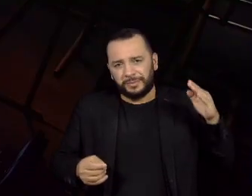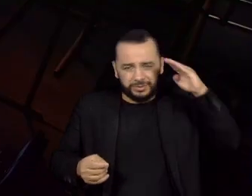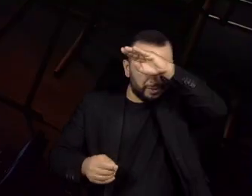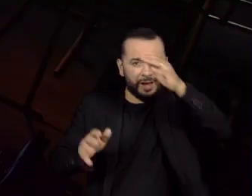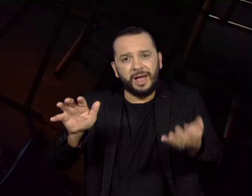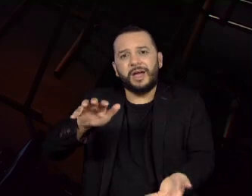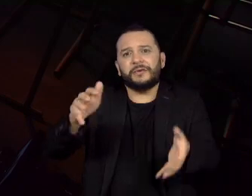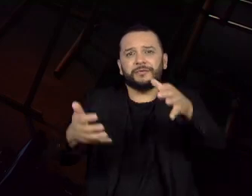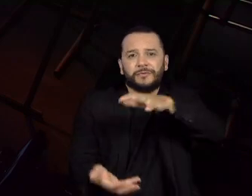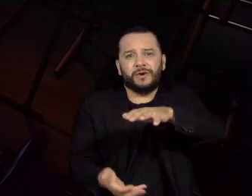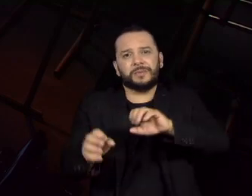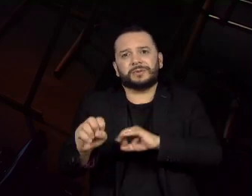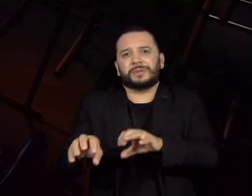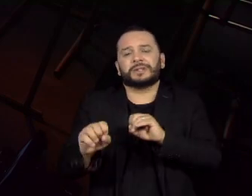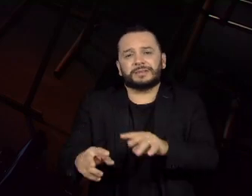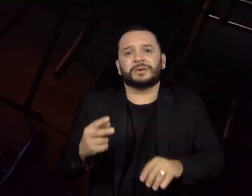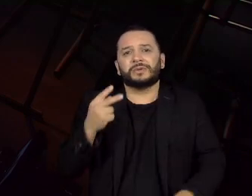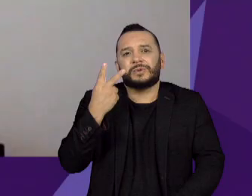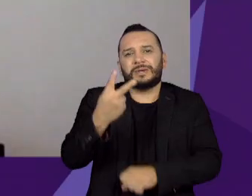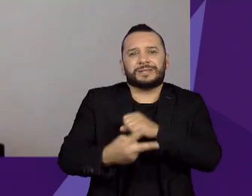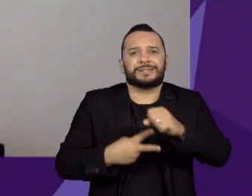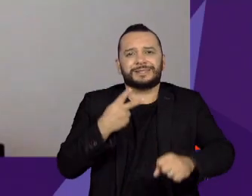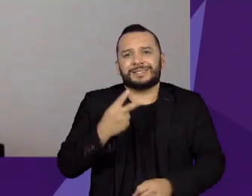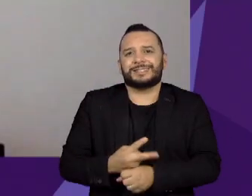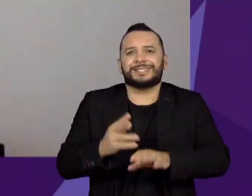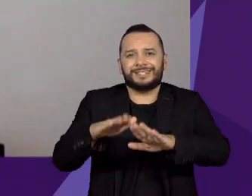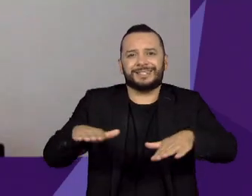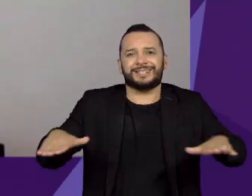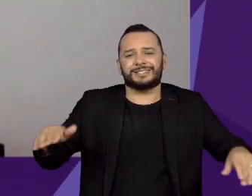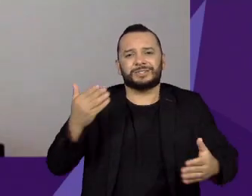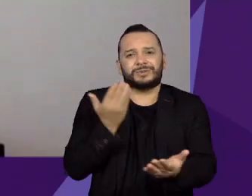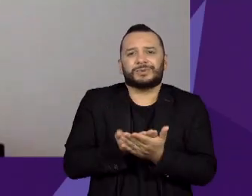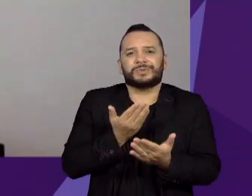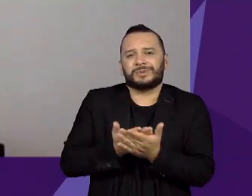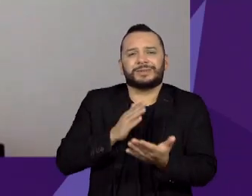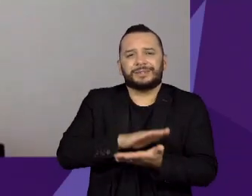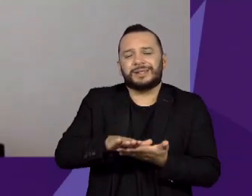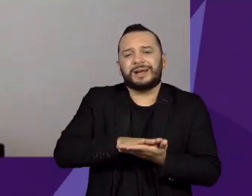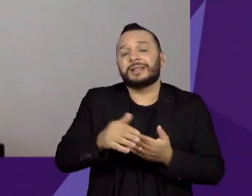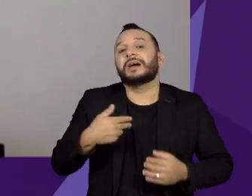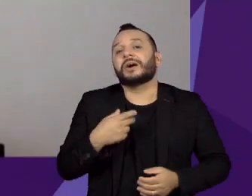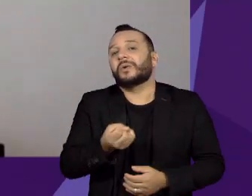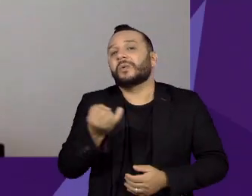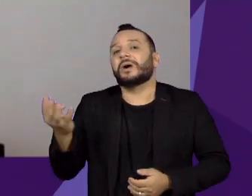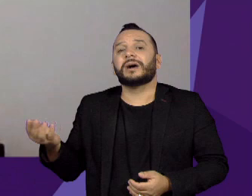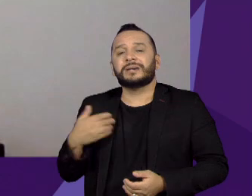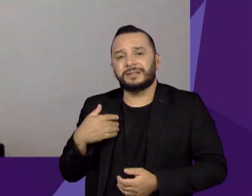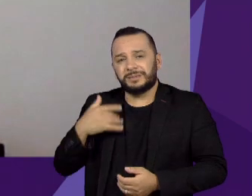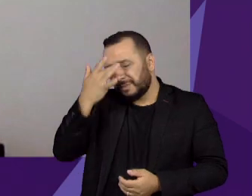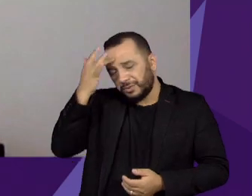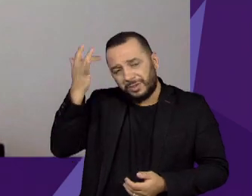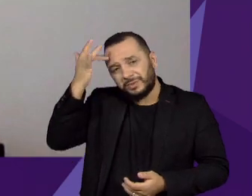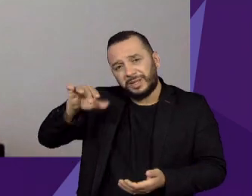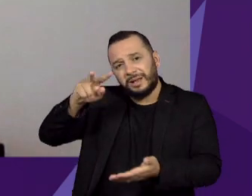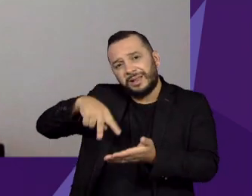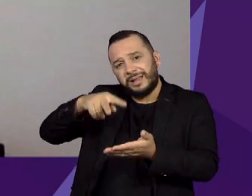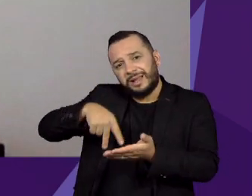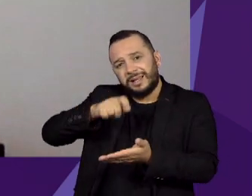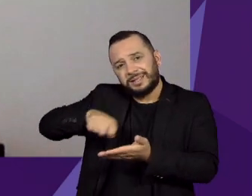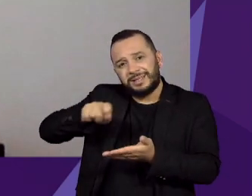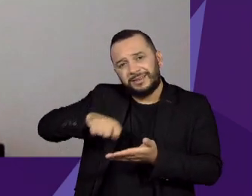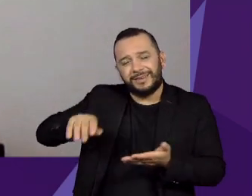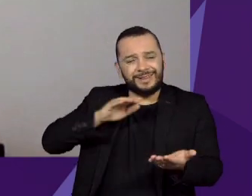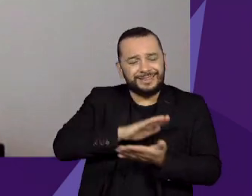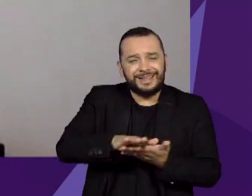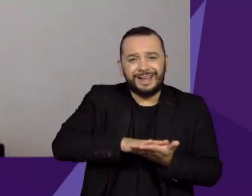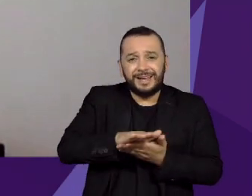2 anos essas crianças com a educação interrompida. Quantos analfabetos nós teremos? Quantas pessoas com evasão escolar? Como é que vai